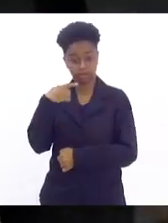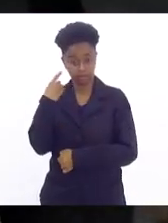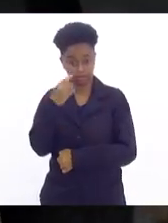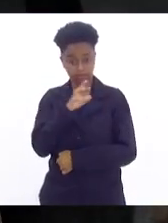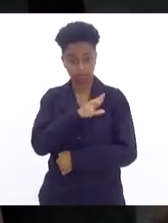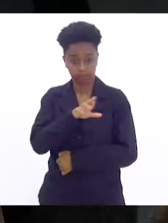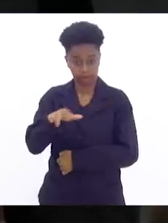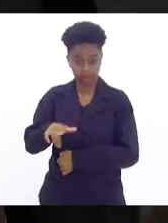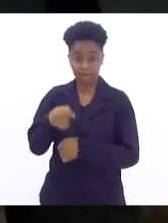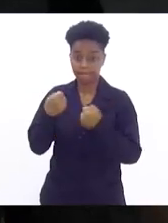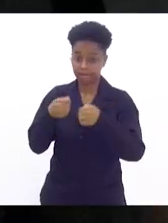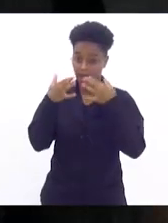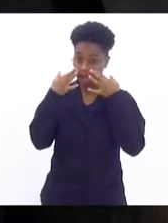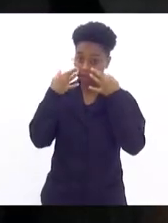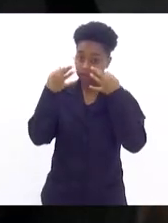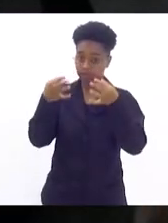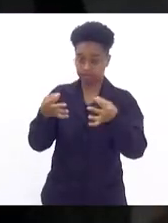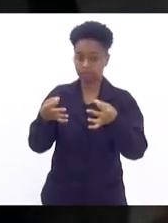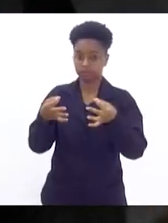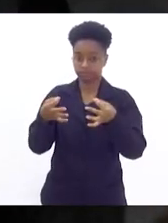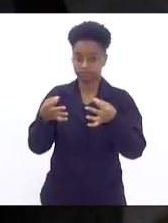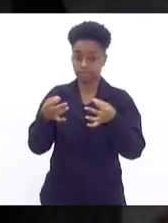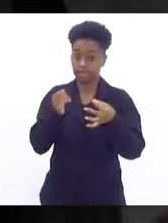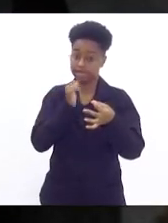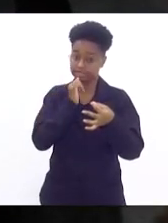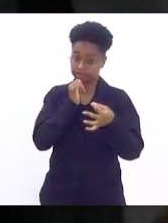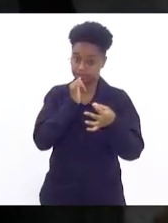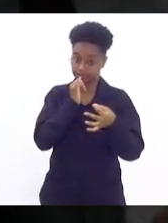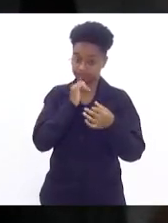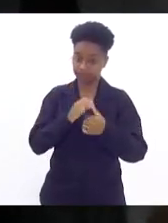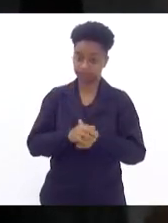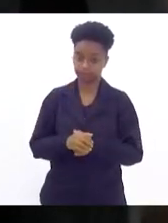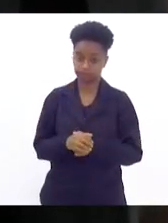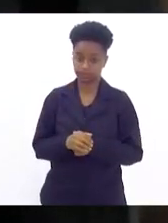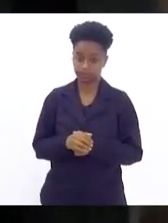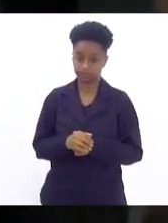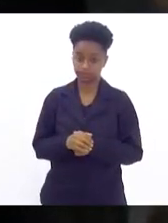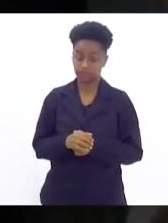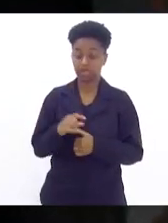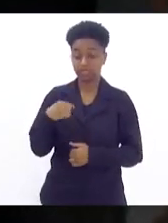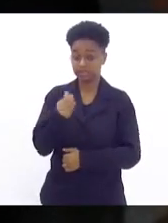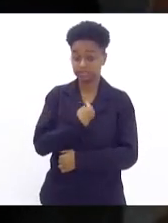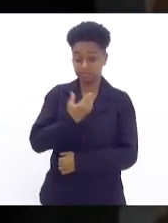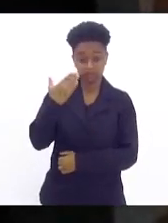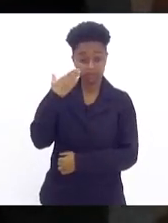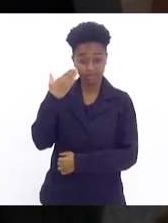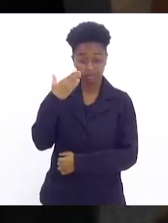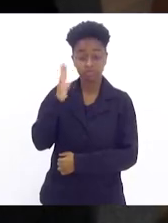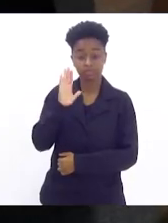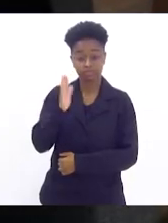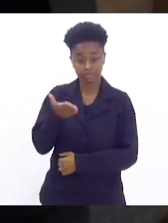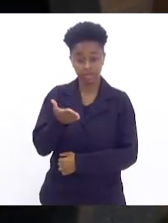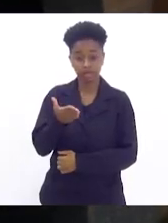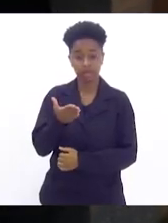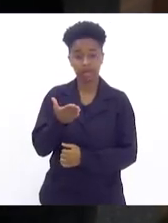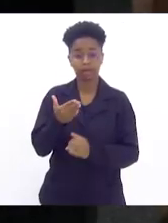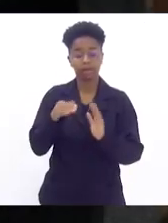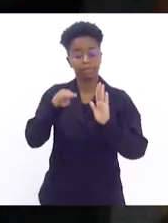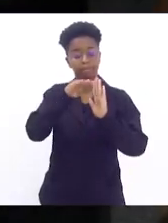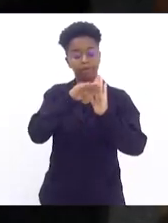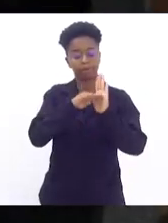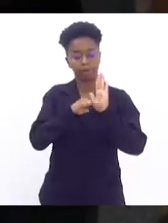deputada se até né Por exemplo nós sabemos que foram protocolados nessa casa